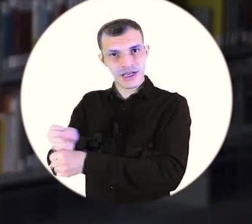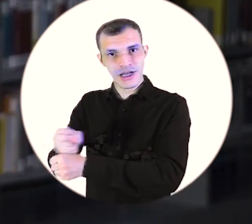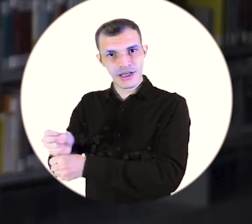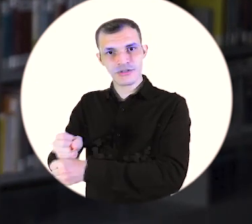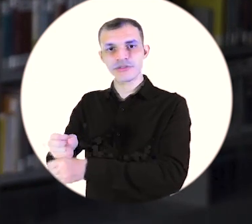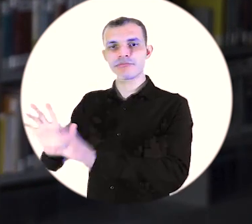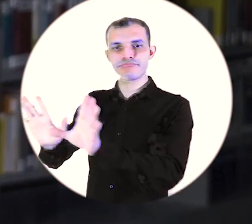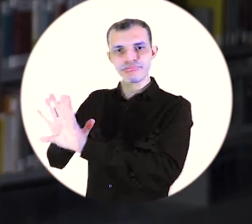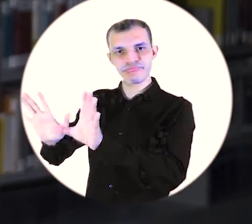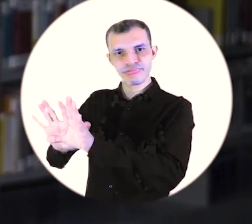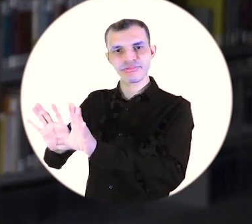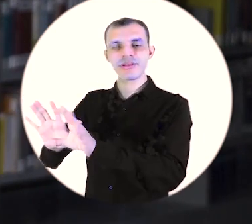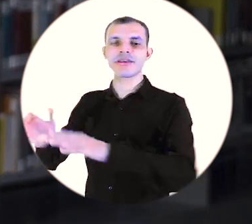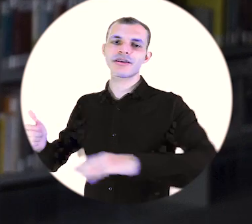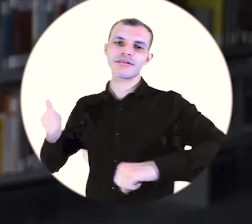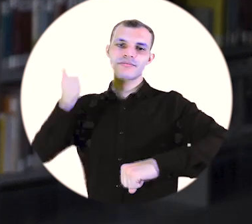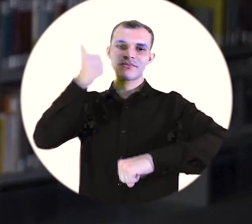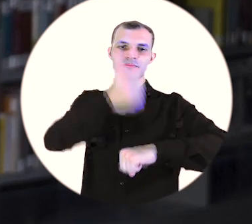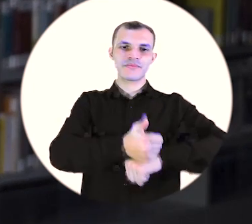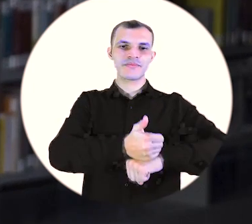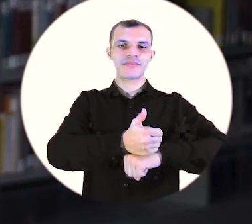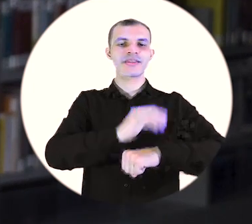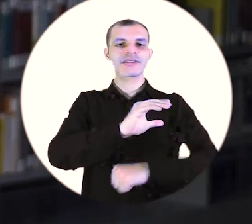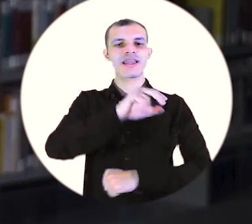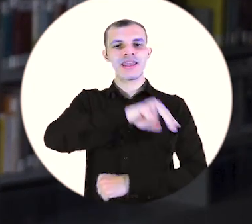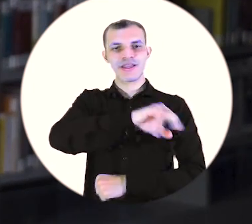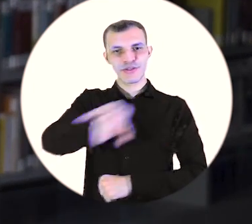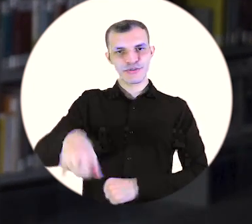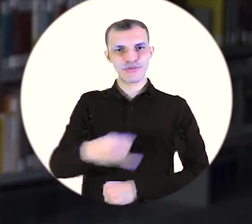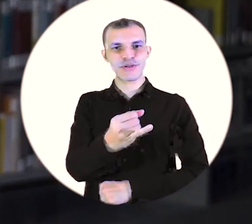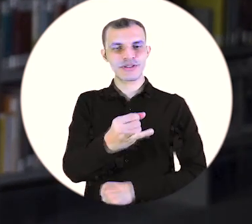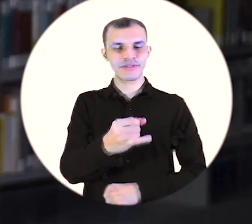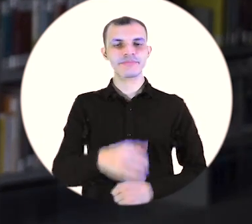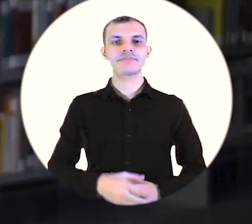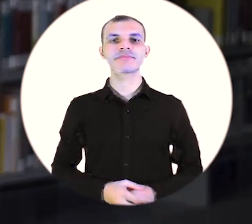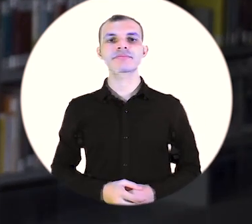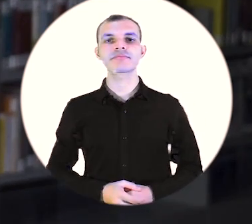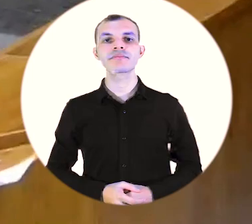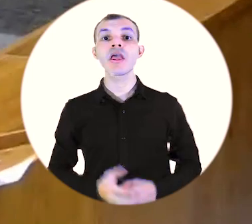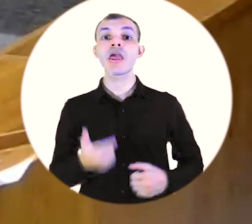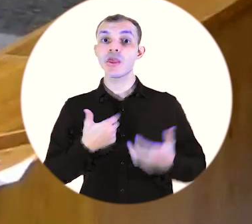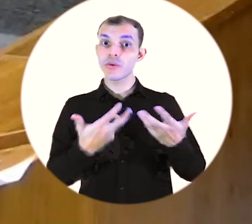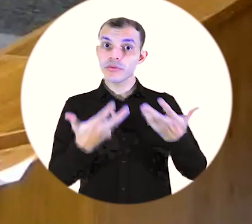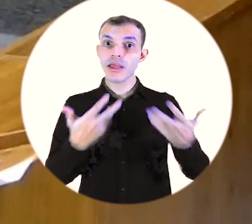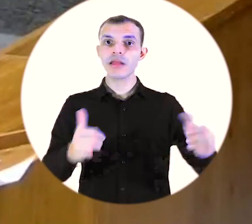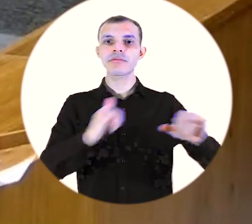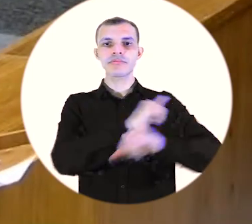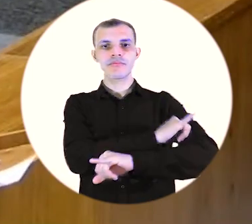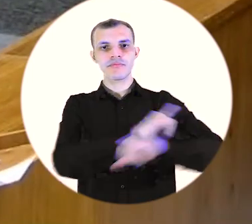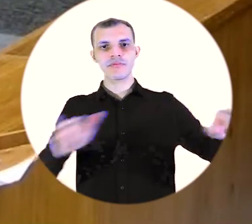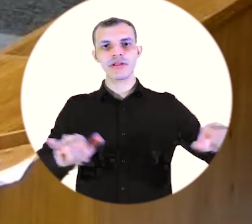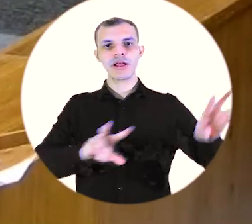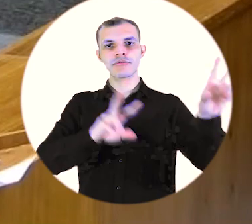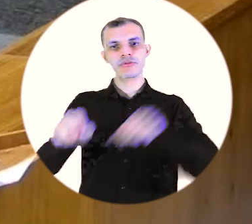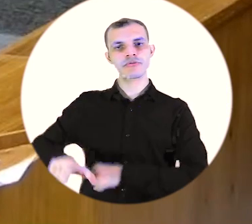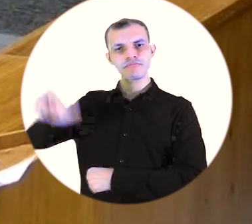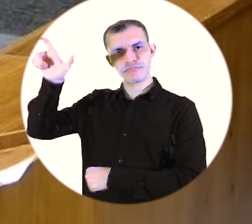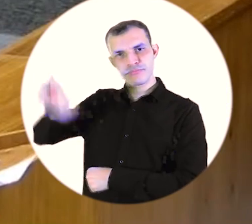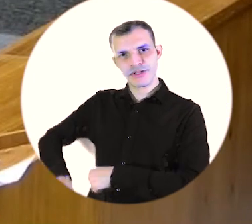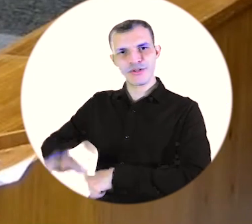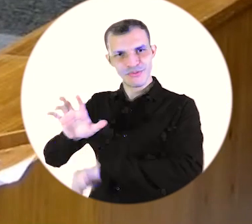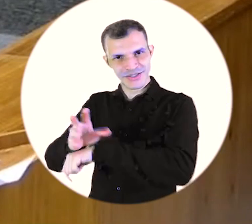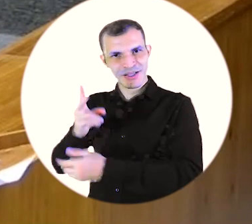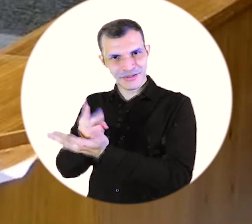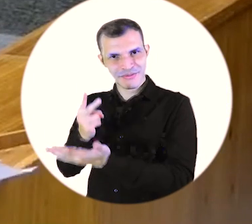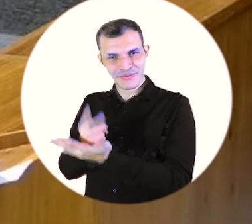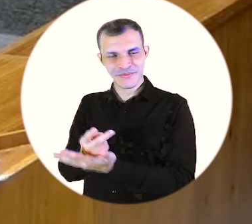tribunal após 15 anos para assumir a Corregedoria Nacional de Justiça do CNJ. Eu quero falar mais de um conterrâneo do